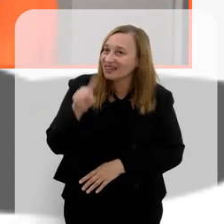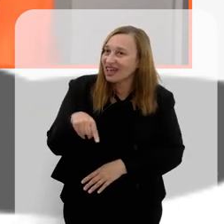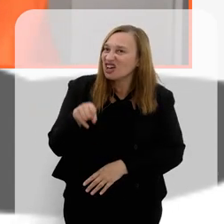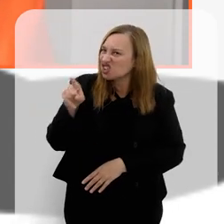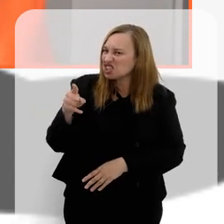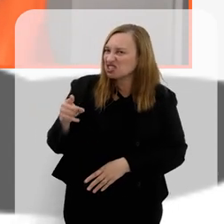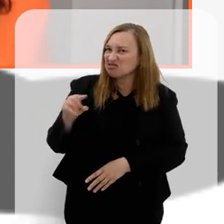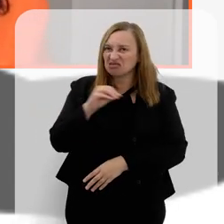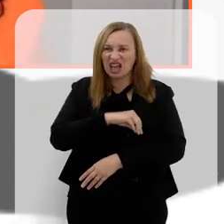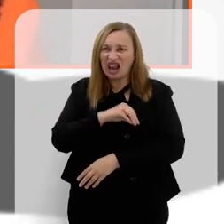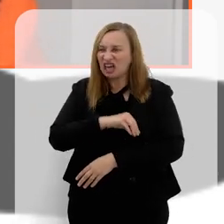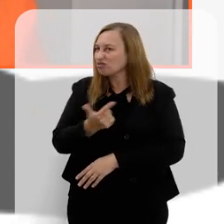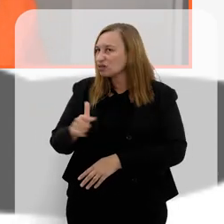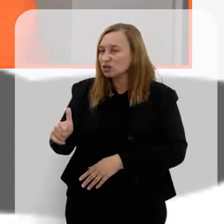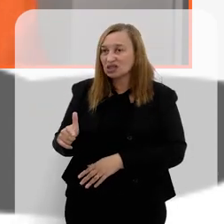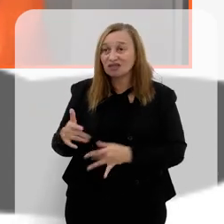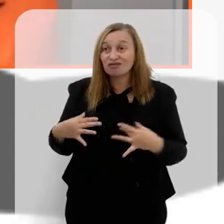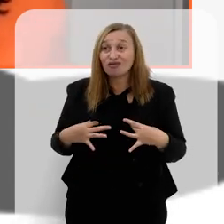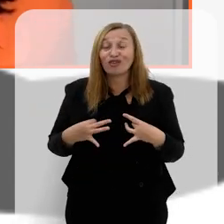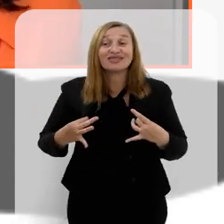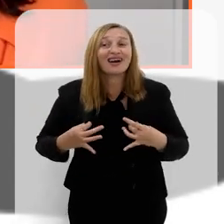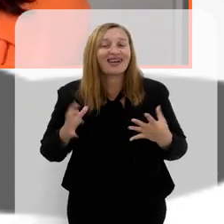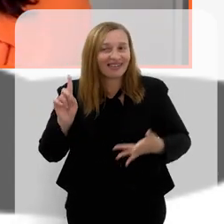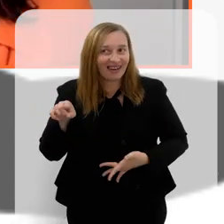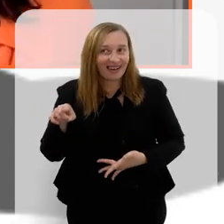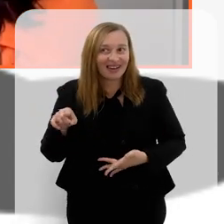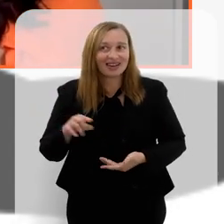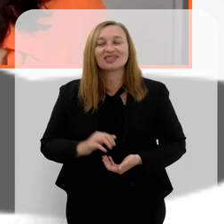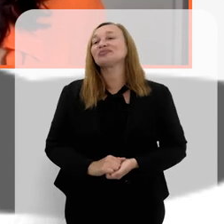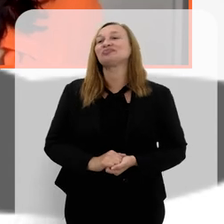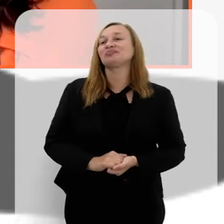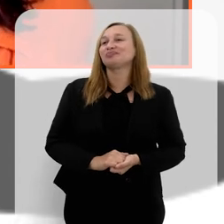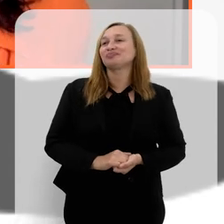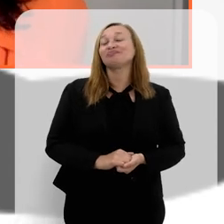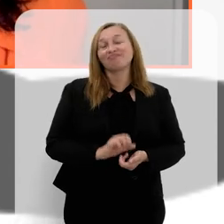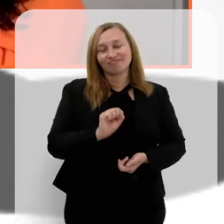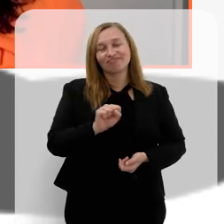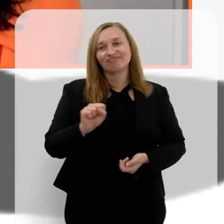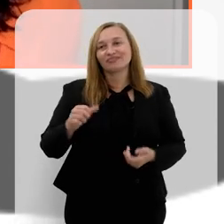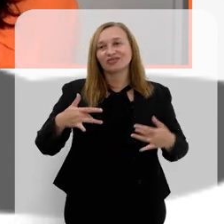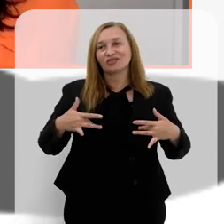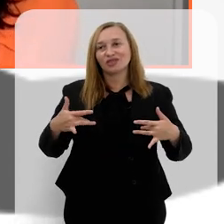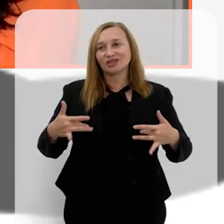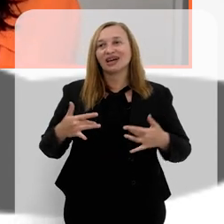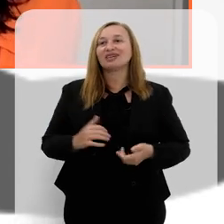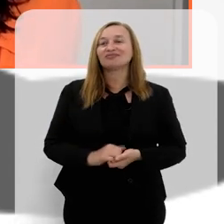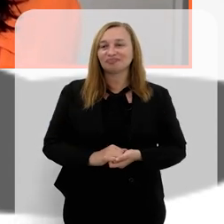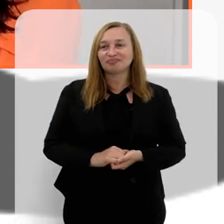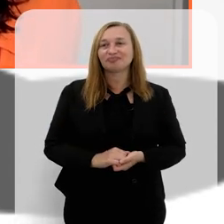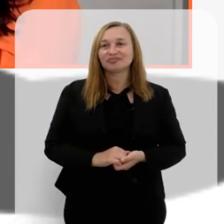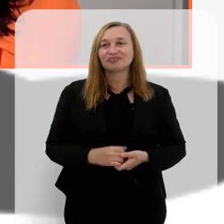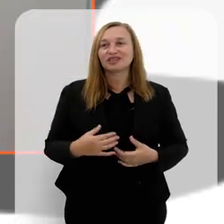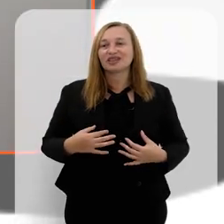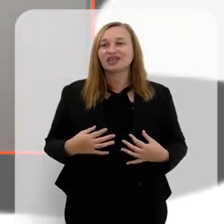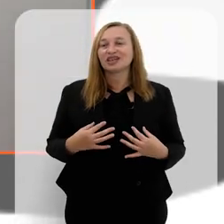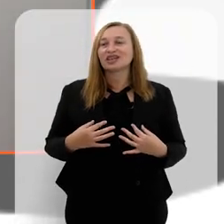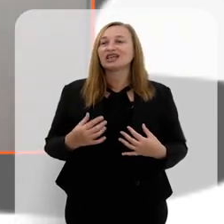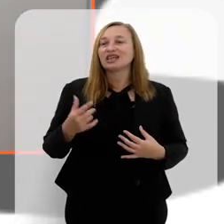tanto amor, né? E vocês não ganhavam, quer dizer, você fazia isso voluntariamente, por Eu, amor inclusive,